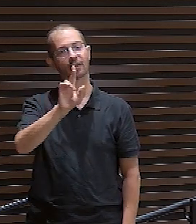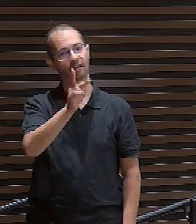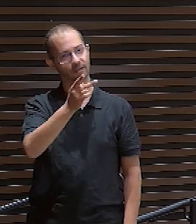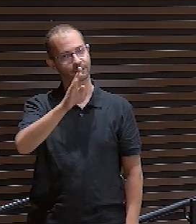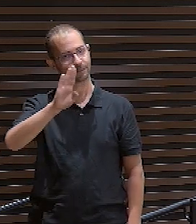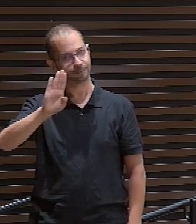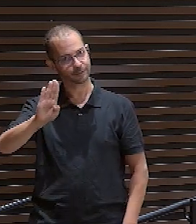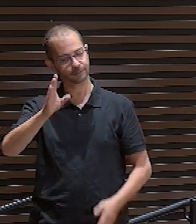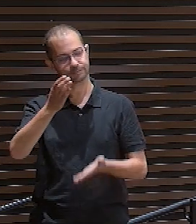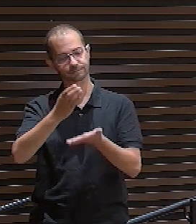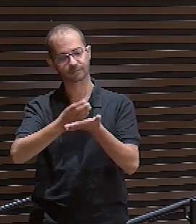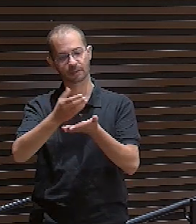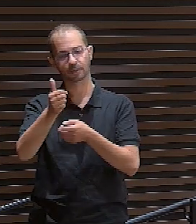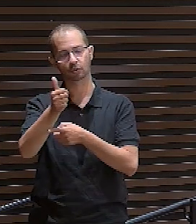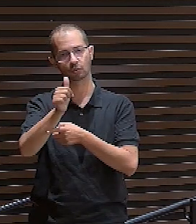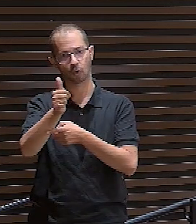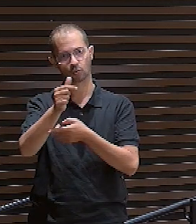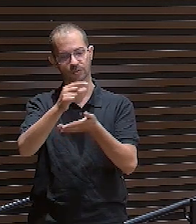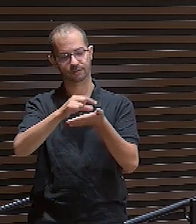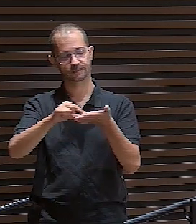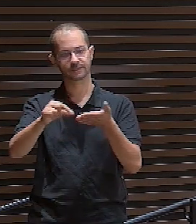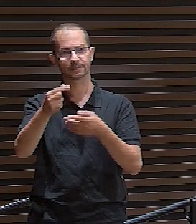capítulo 11, versículo 4.